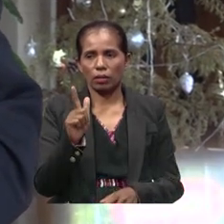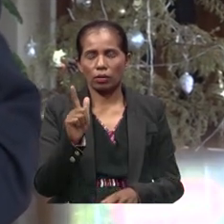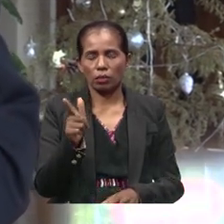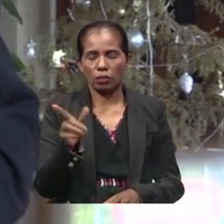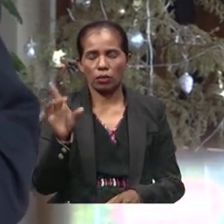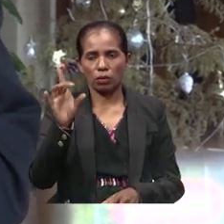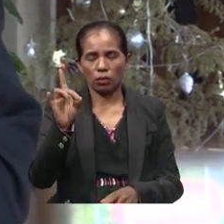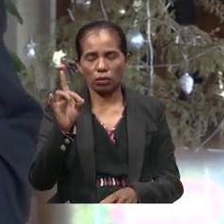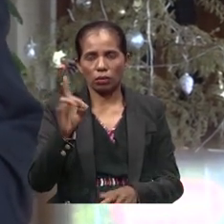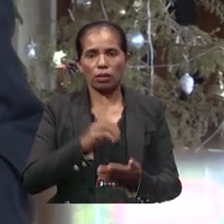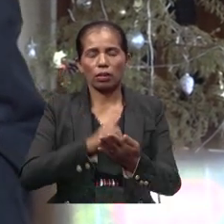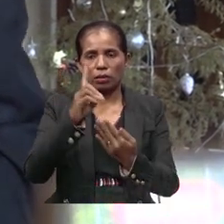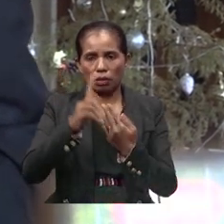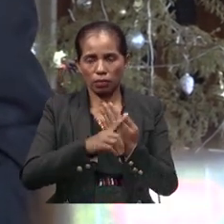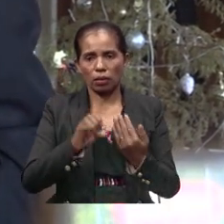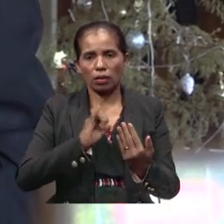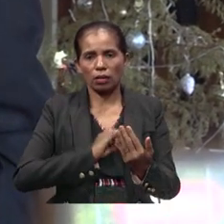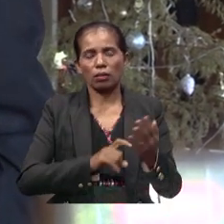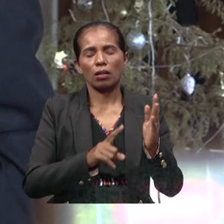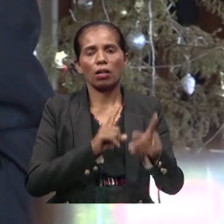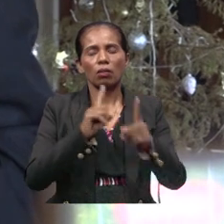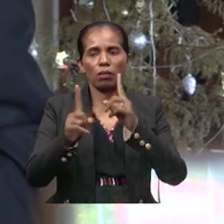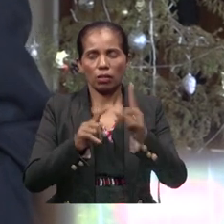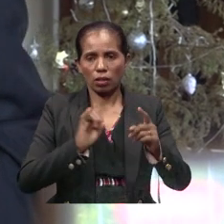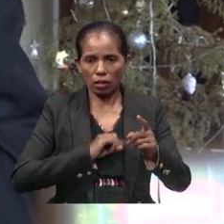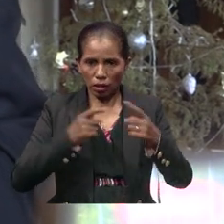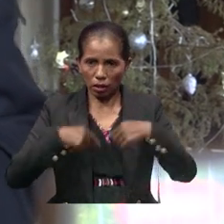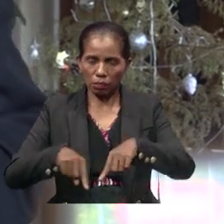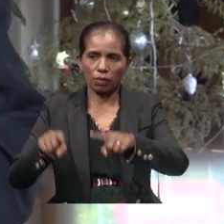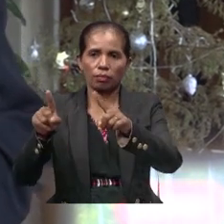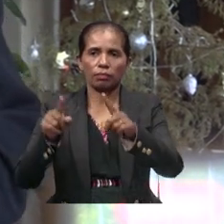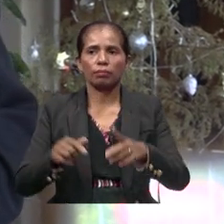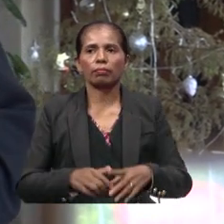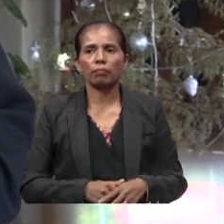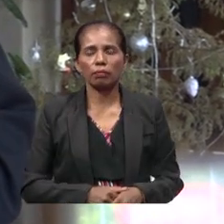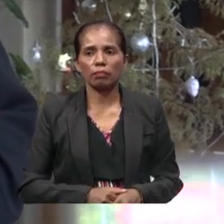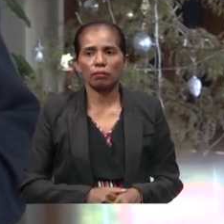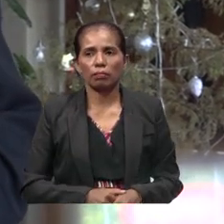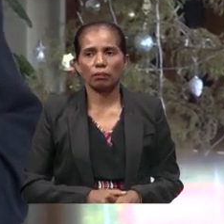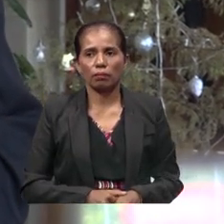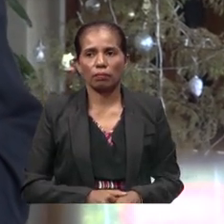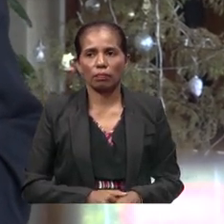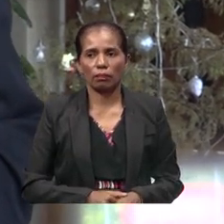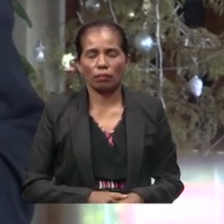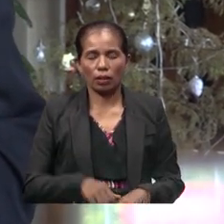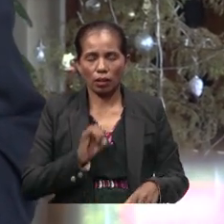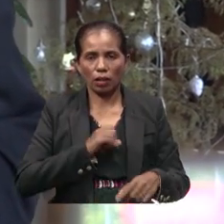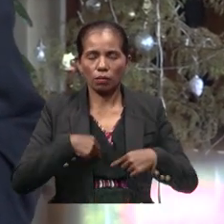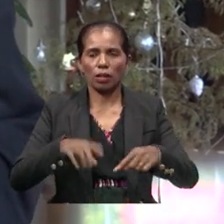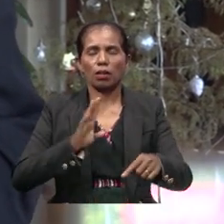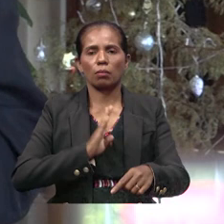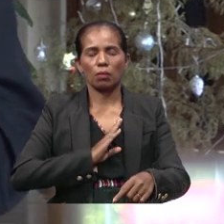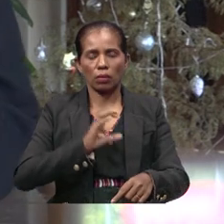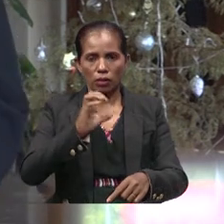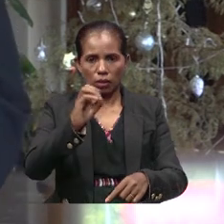a Bató e a Rauá, a Carabao e